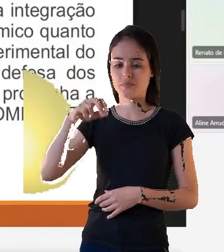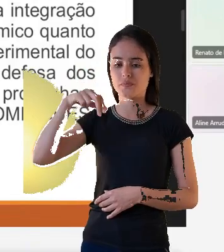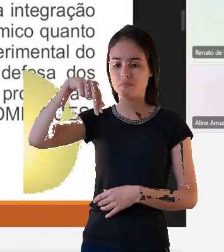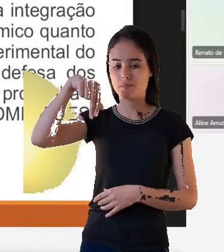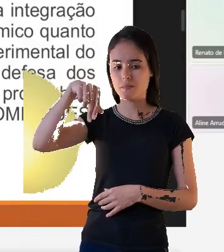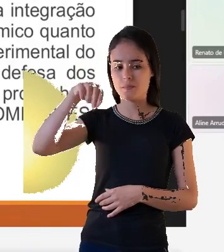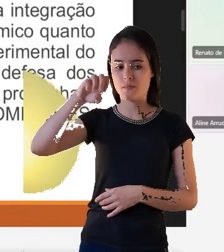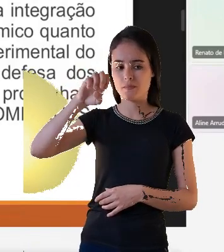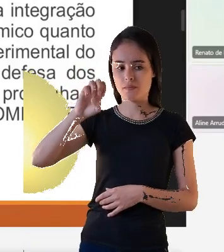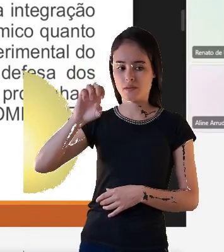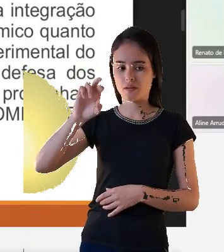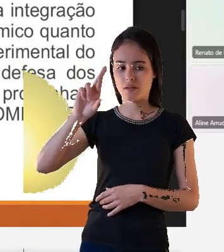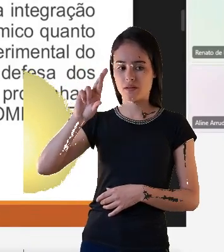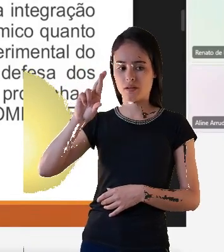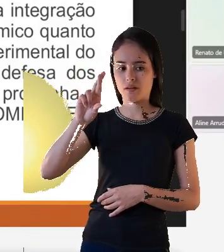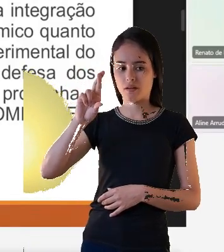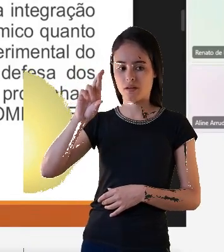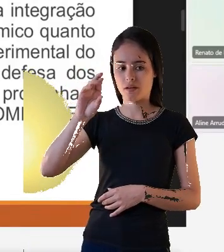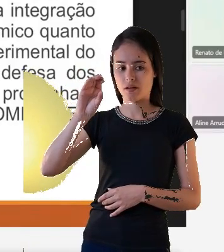Intelectual negro,